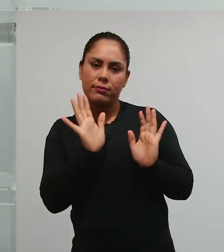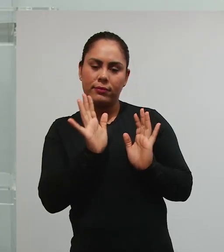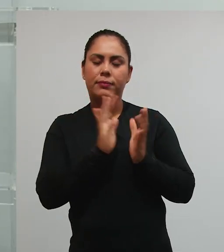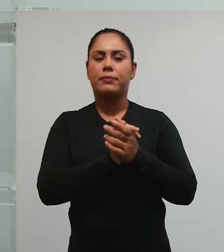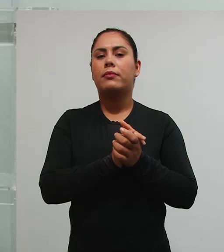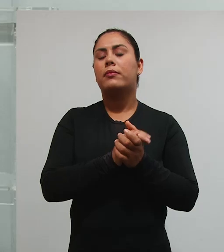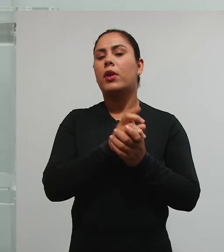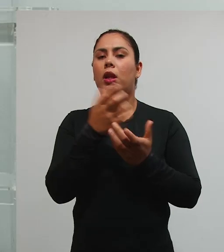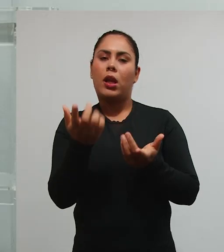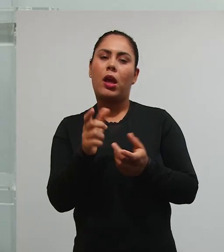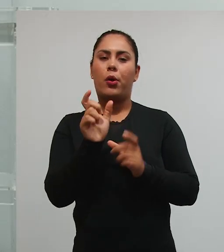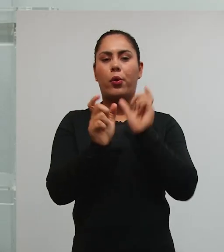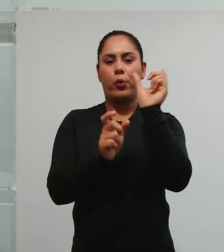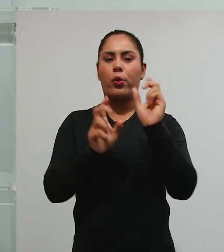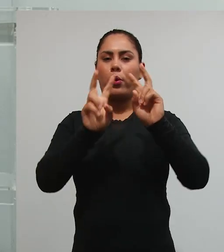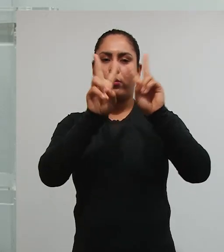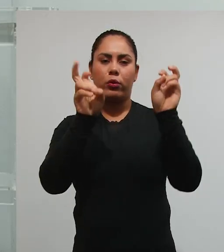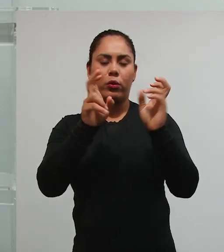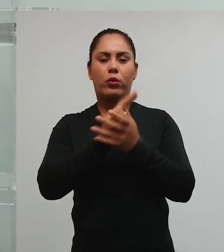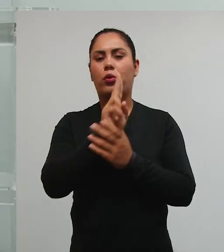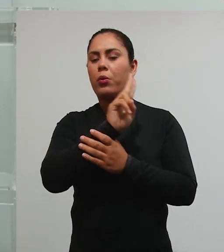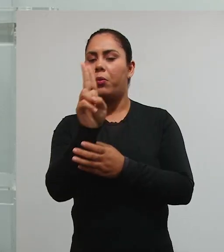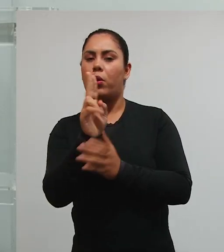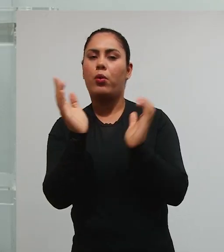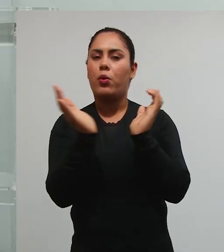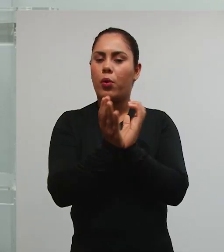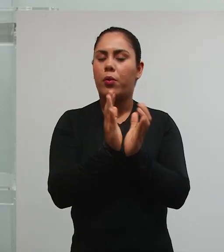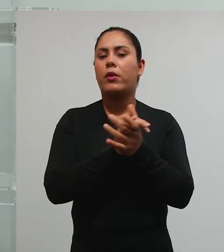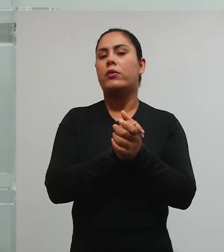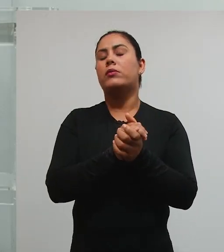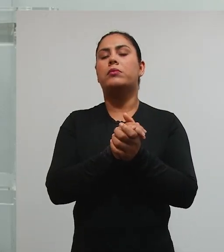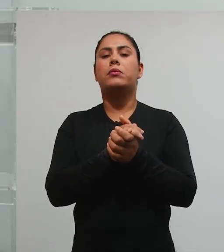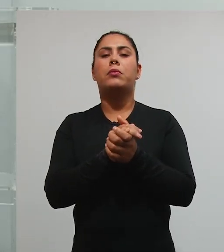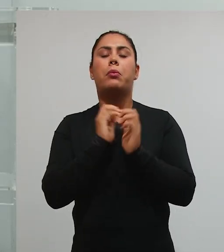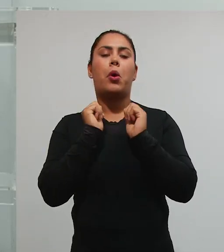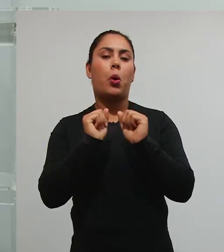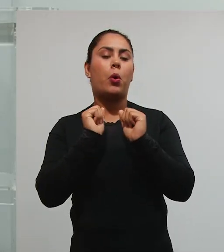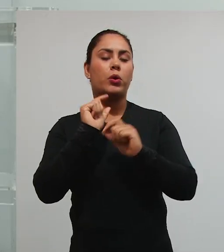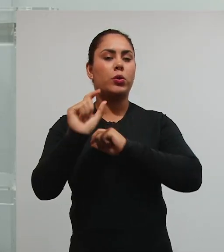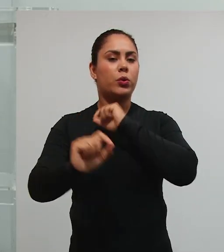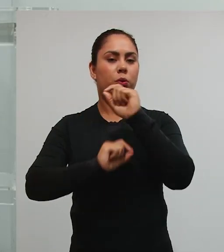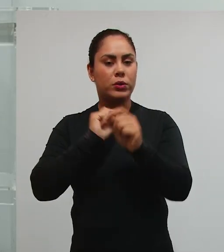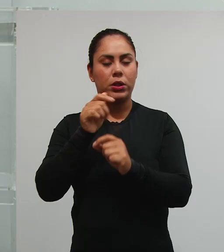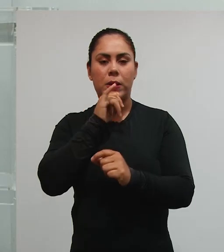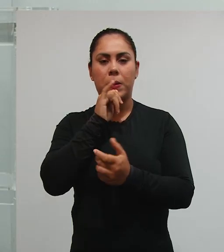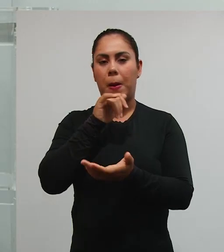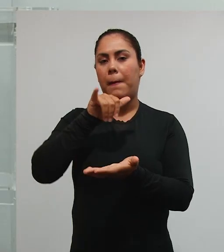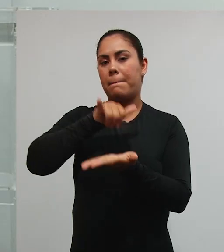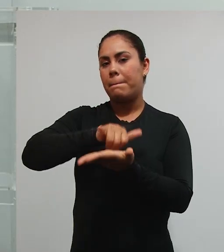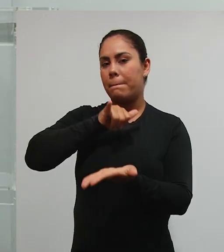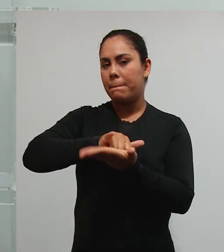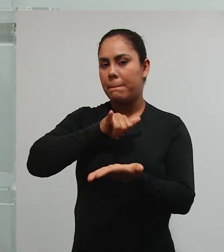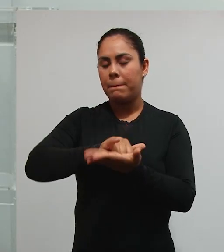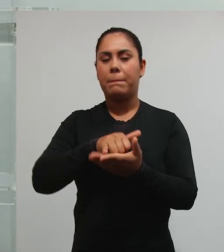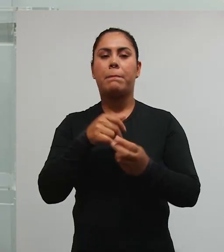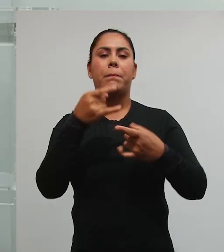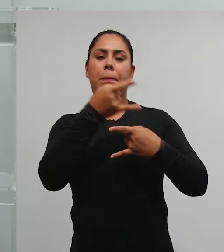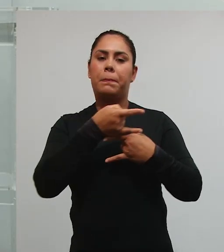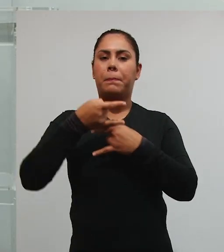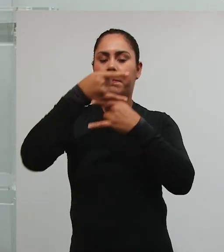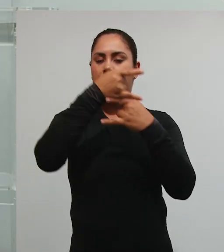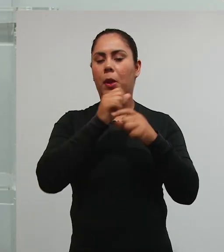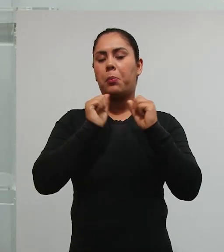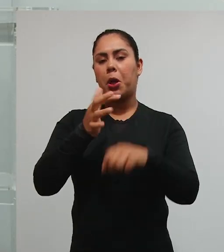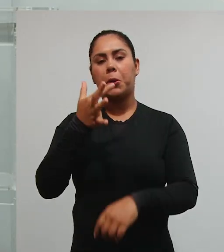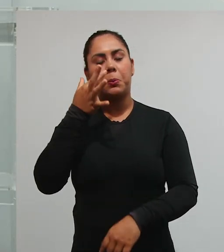WhatsApp roda. Então, o WhatsApp roda pode ser por algum aplicativo de webconferência,